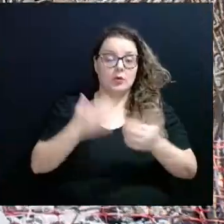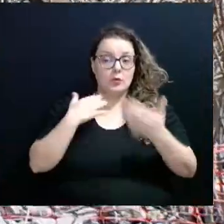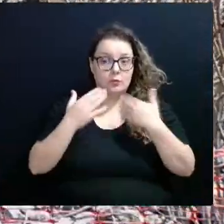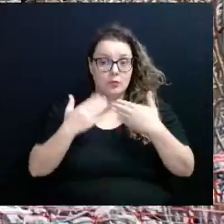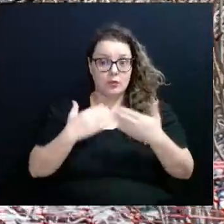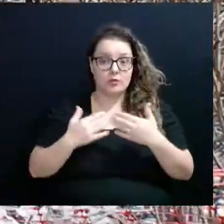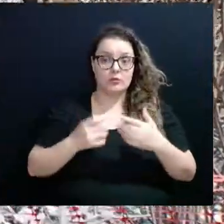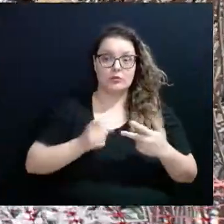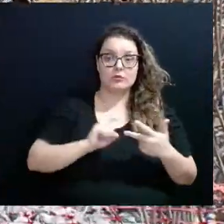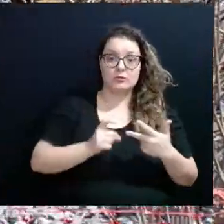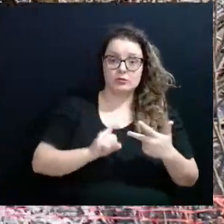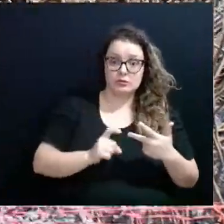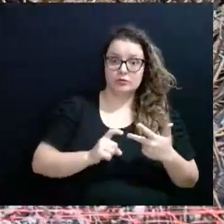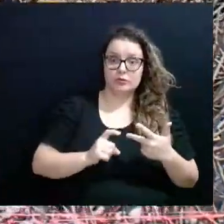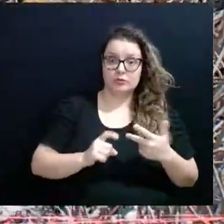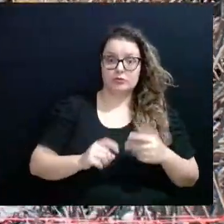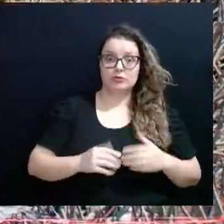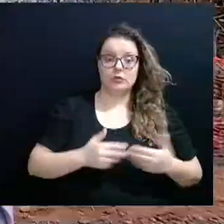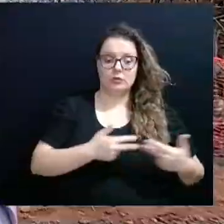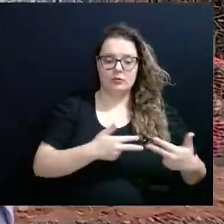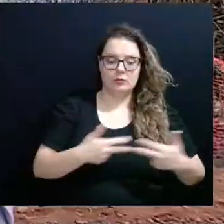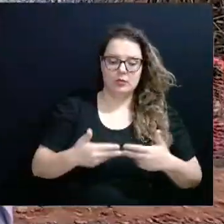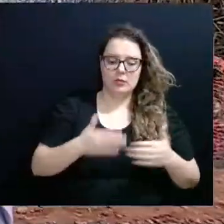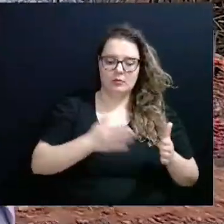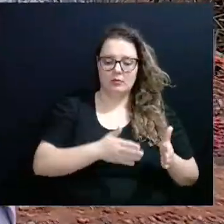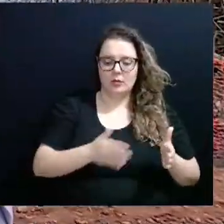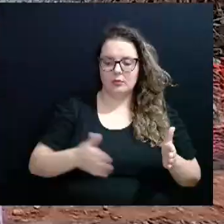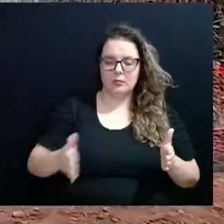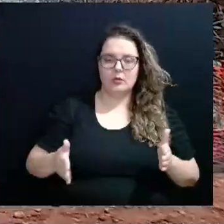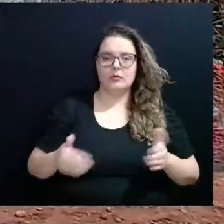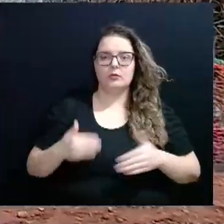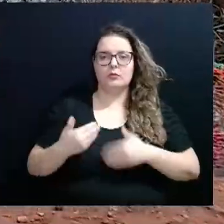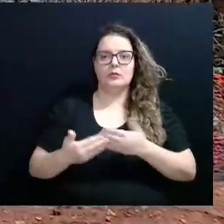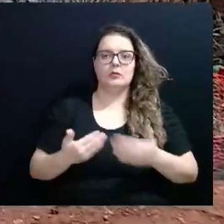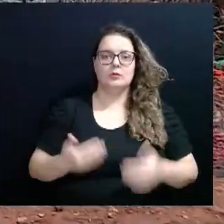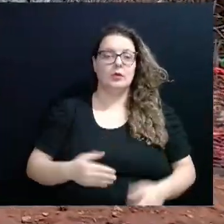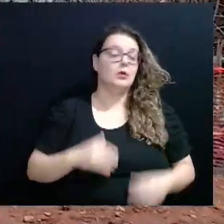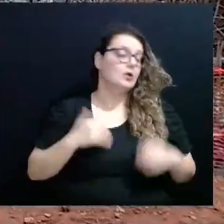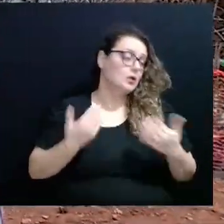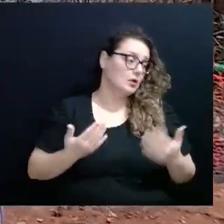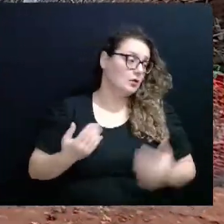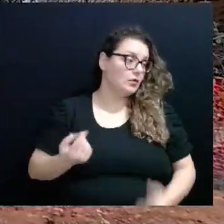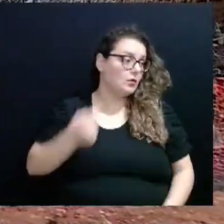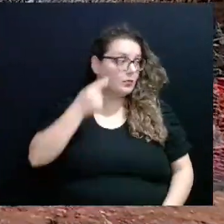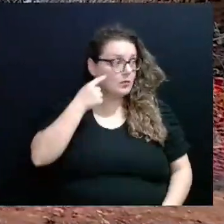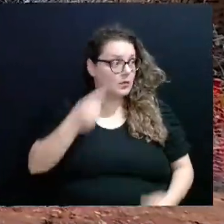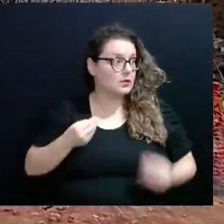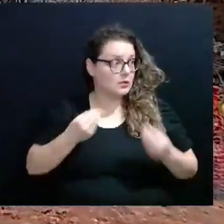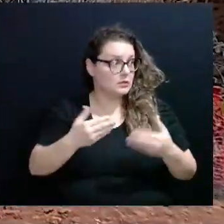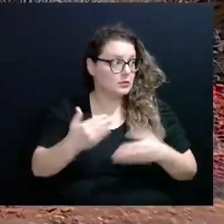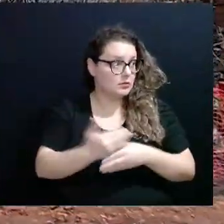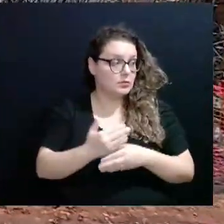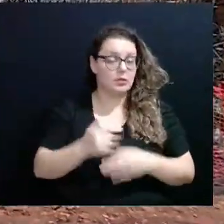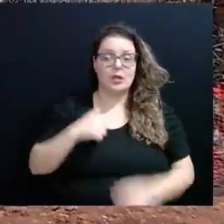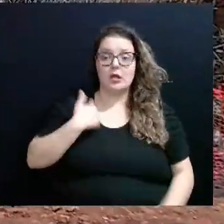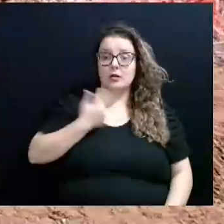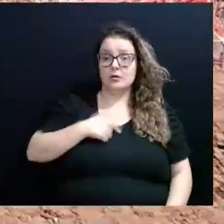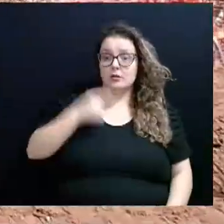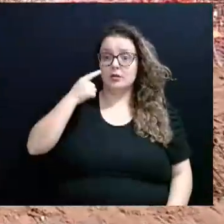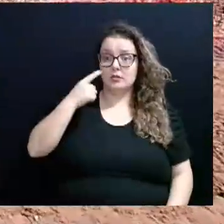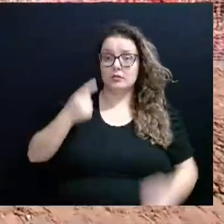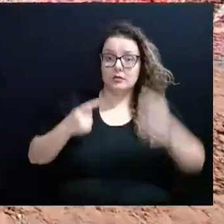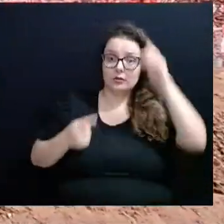executivo sobre o cronograma e as próximas etapas. Qual a previsão para a entrega da obra, secretário? A nossa previsão é a final do próximo